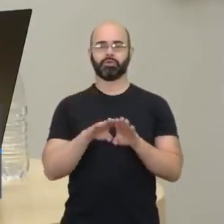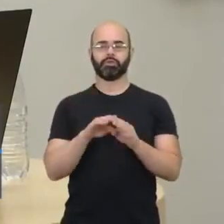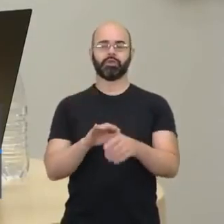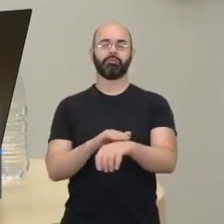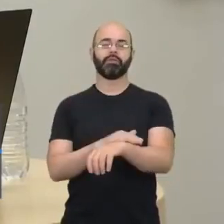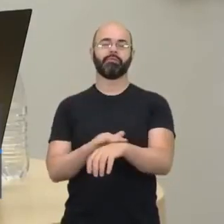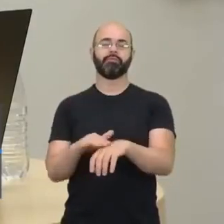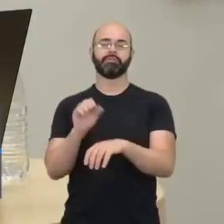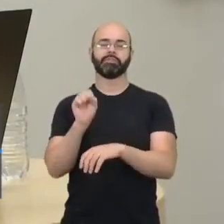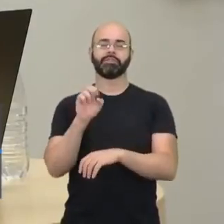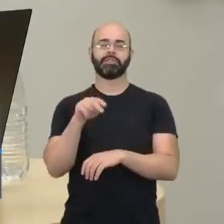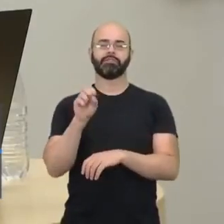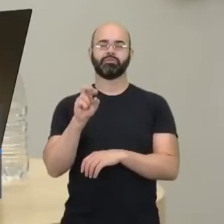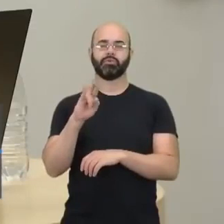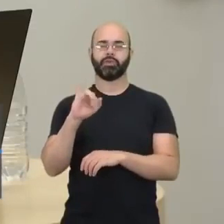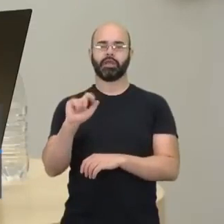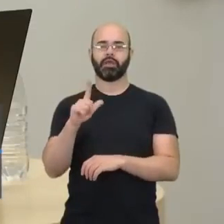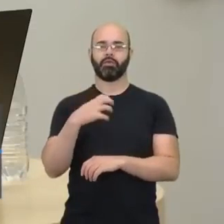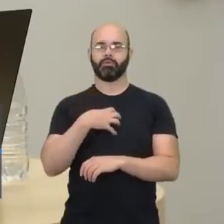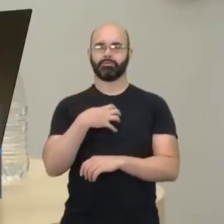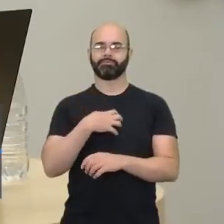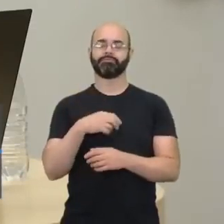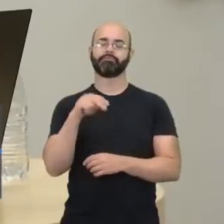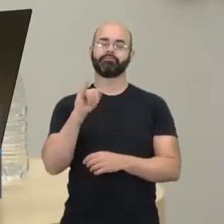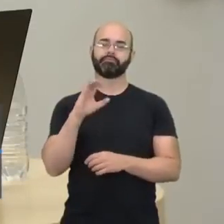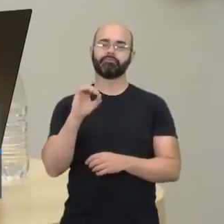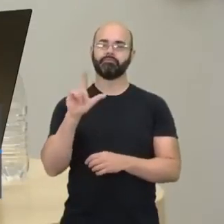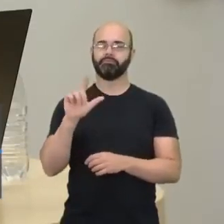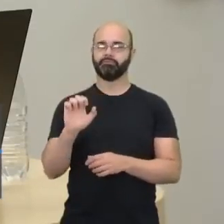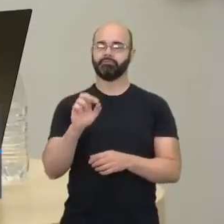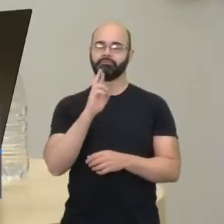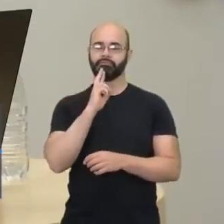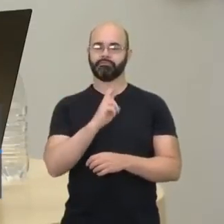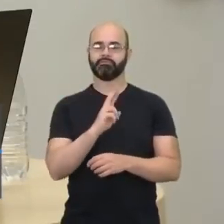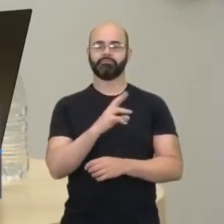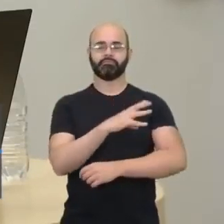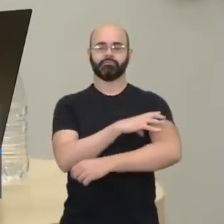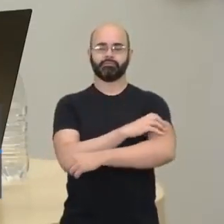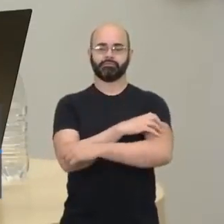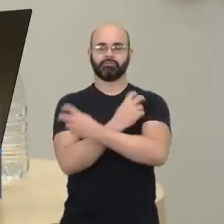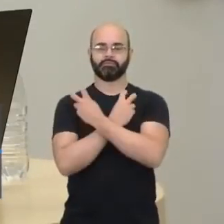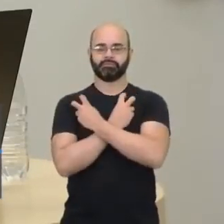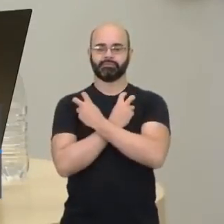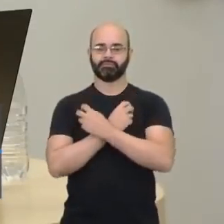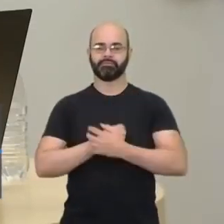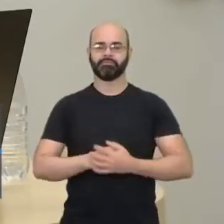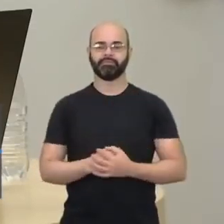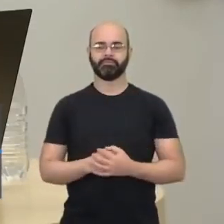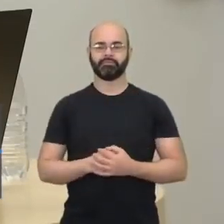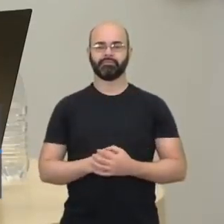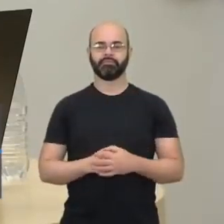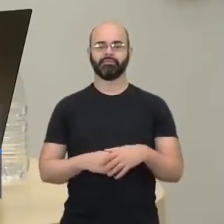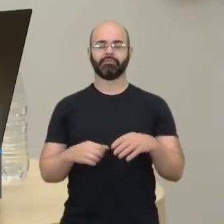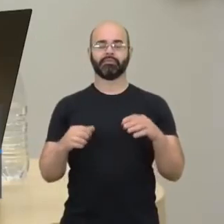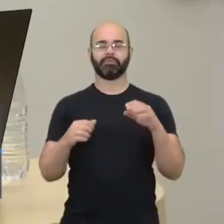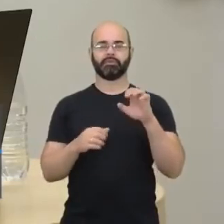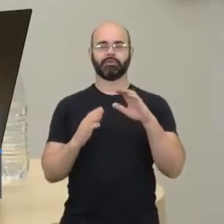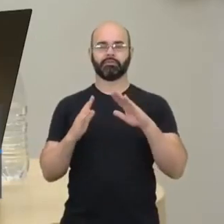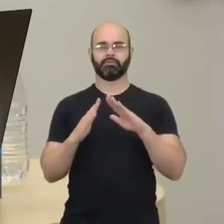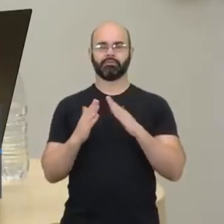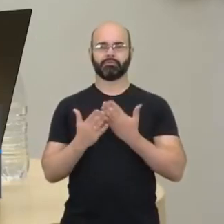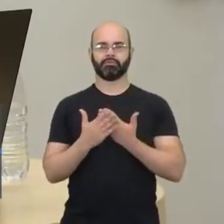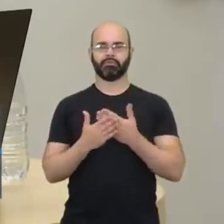muito completo isso daí. Nicole respondeu muscular e esquelético da escola Senador João